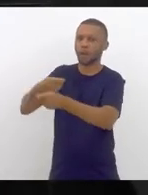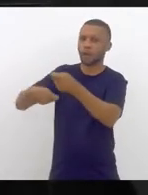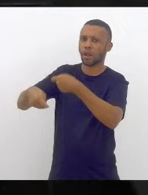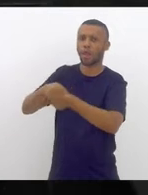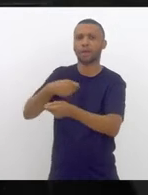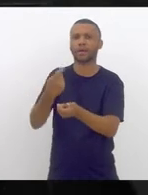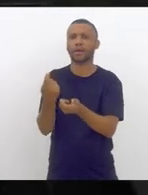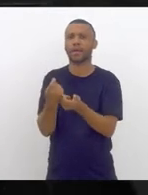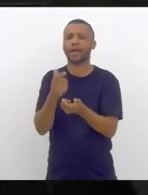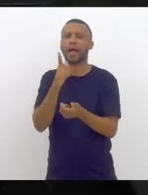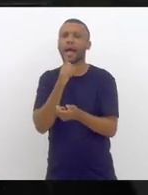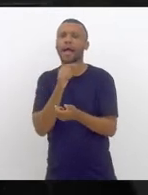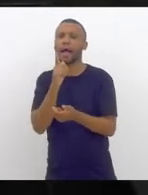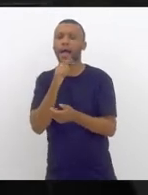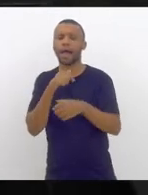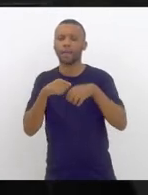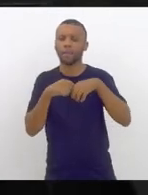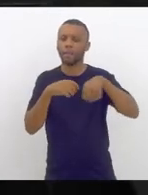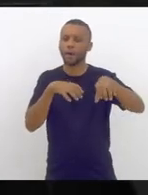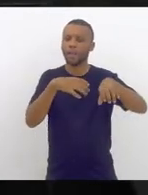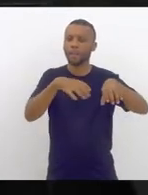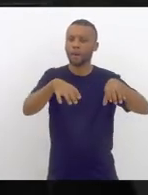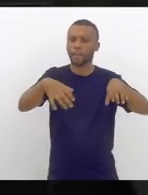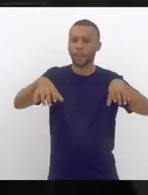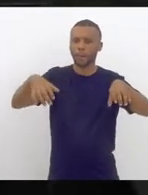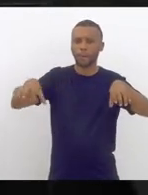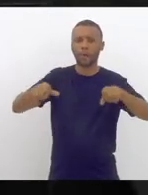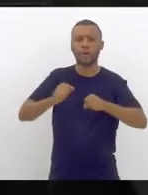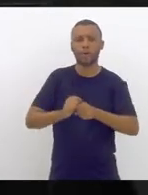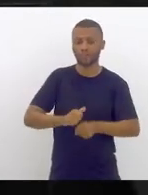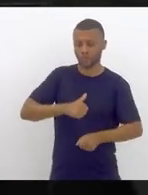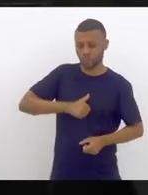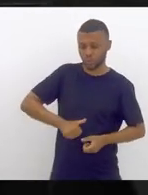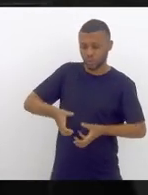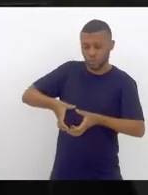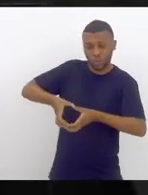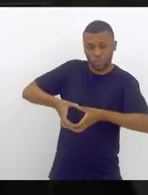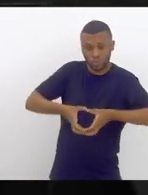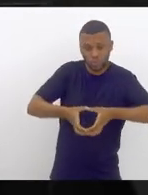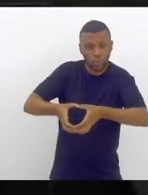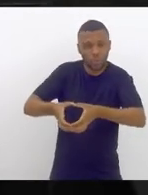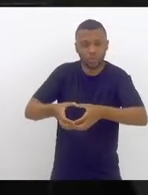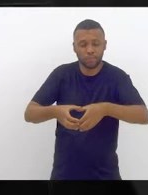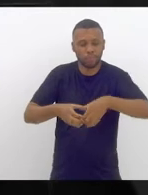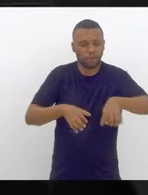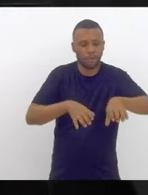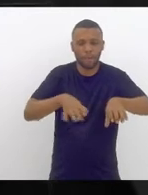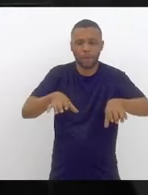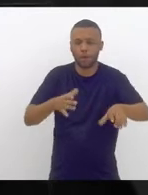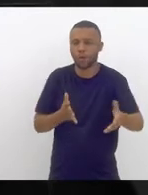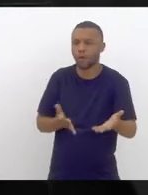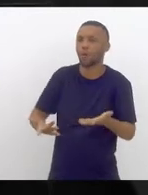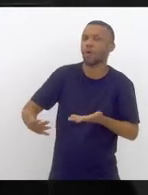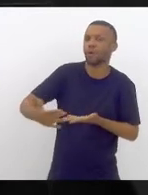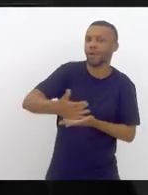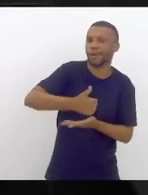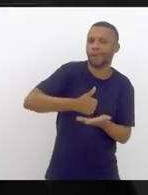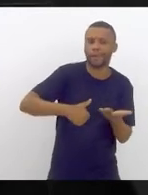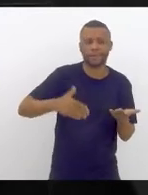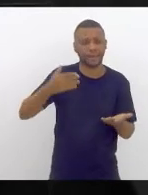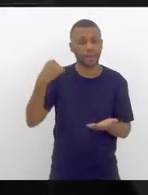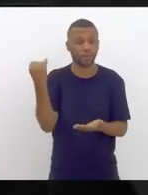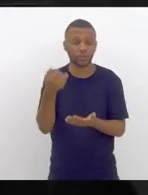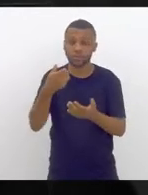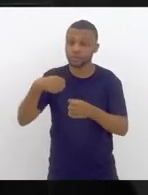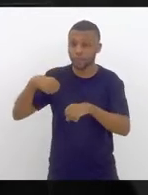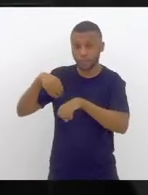água qual é tratamento de esgoto e é muito importante ressaltar que as consequências já